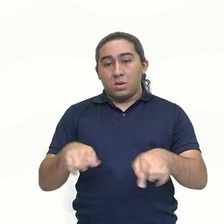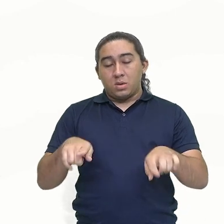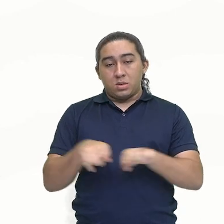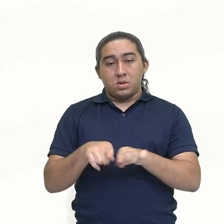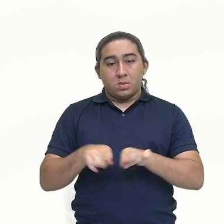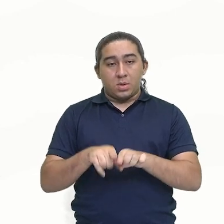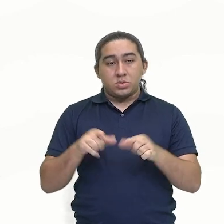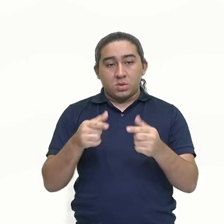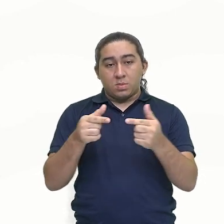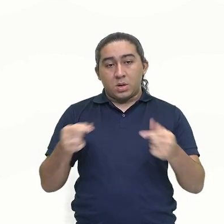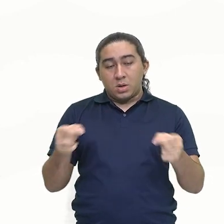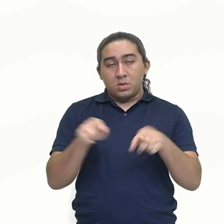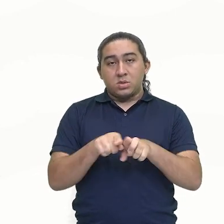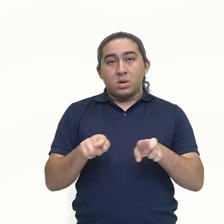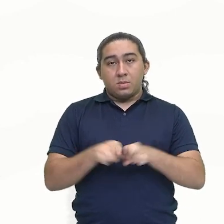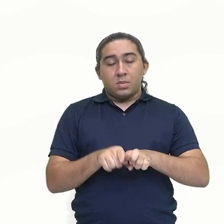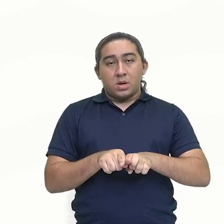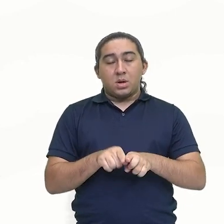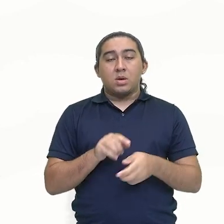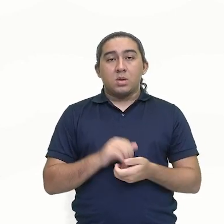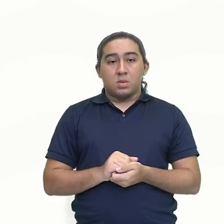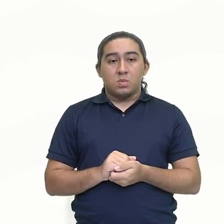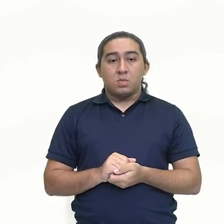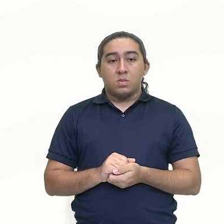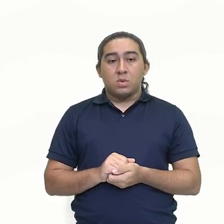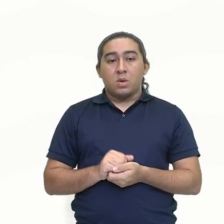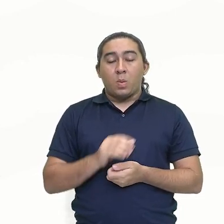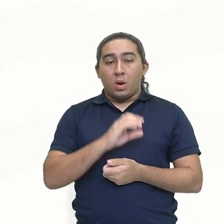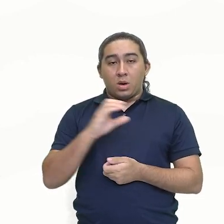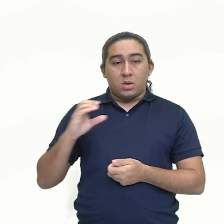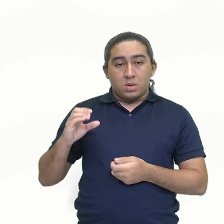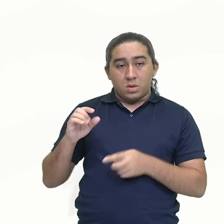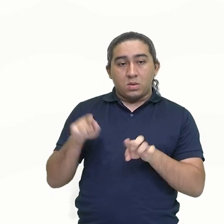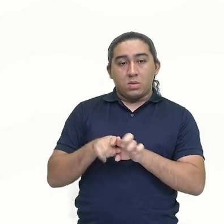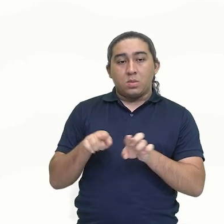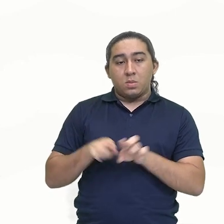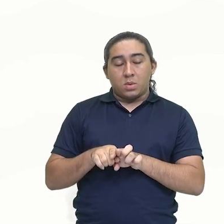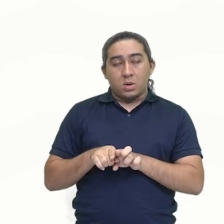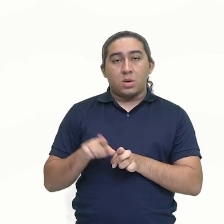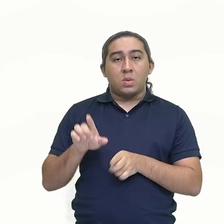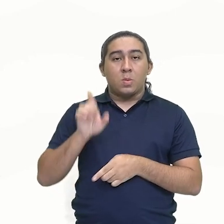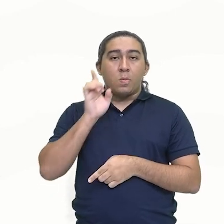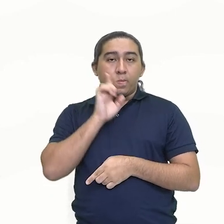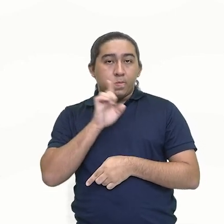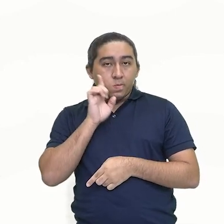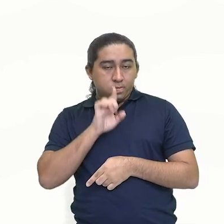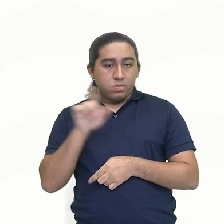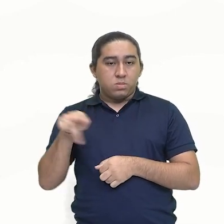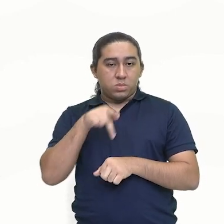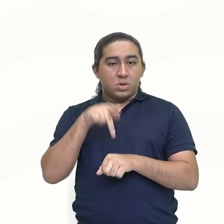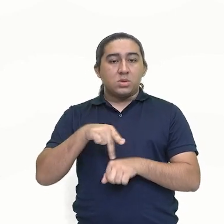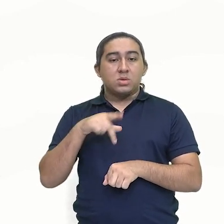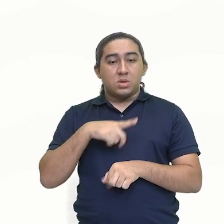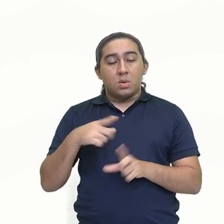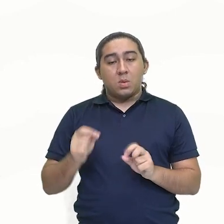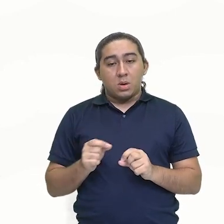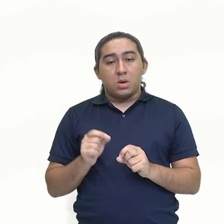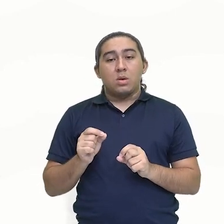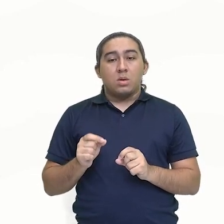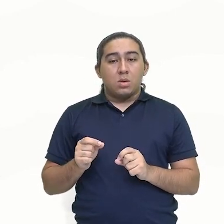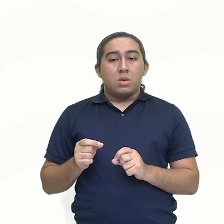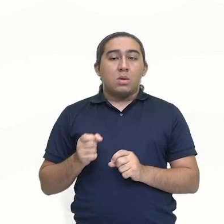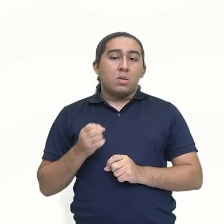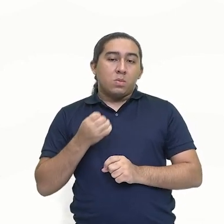os Estados Unidos e o Canadá, né? São todos países com IDH muito alto, com qualidade de vida elevada, né?